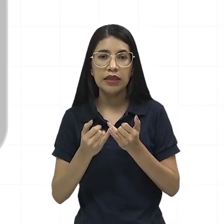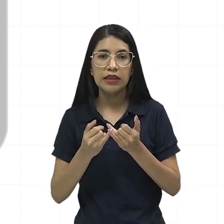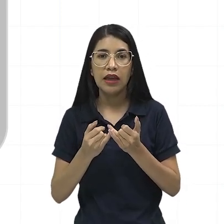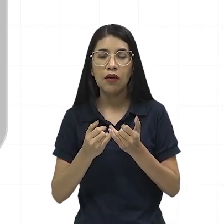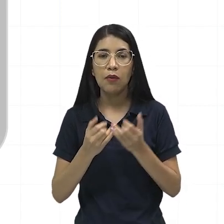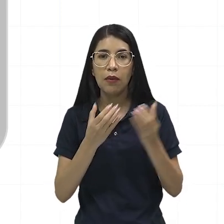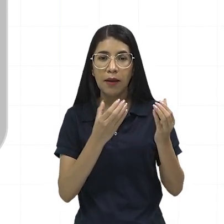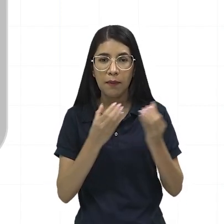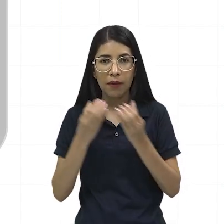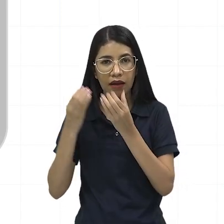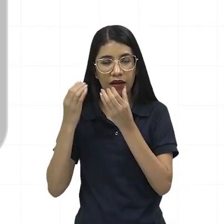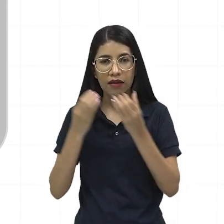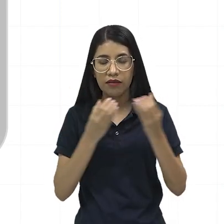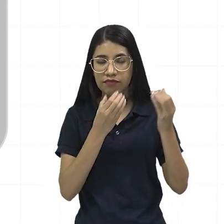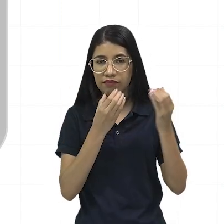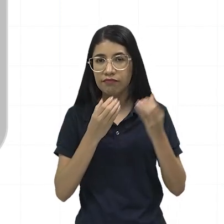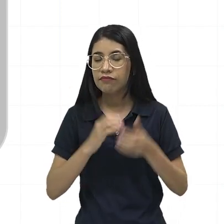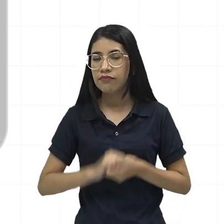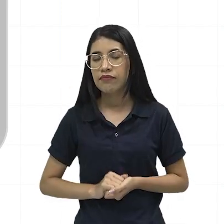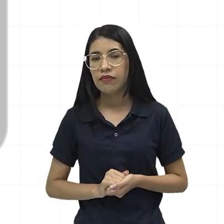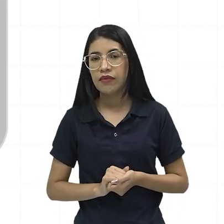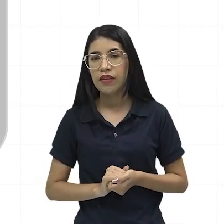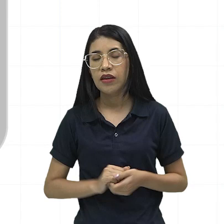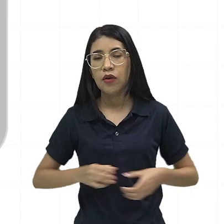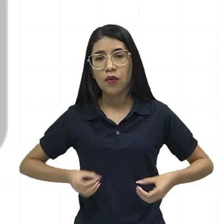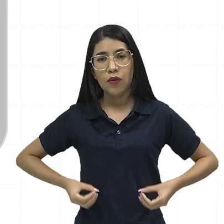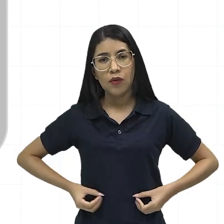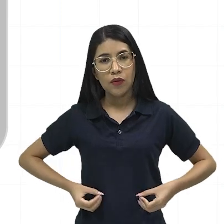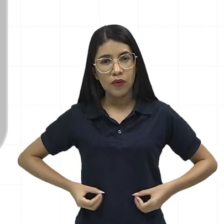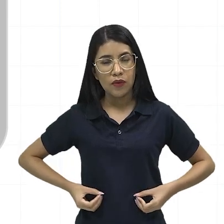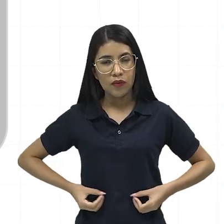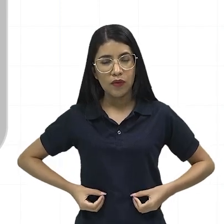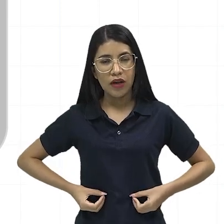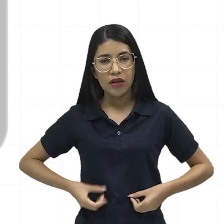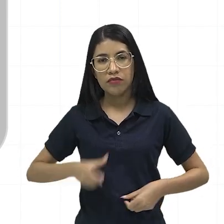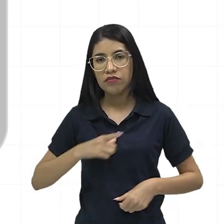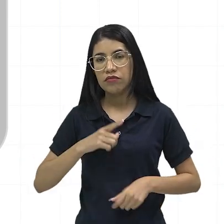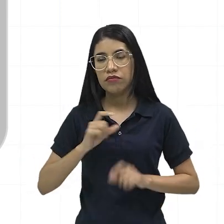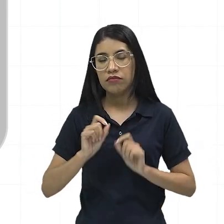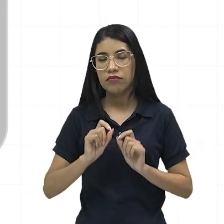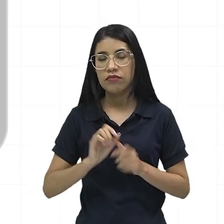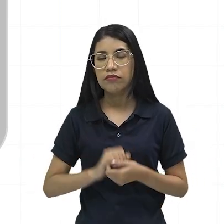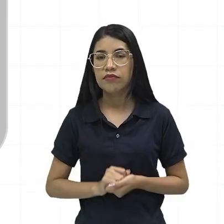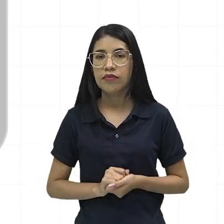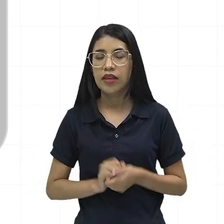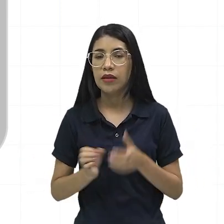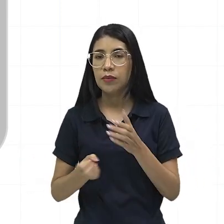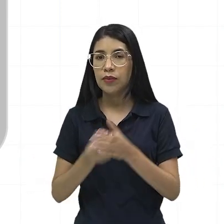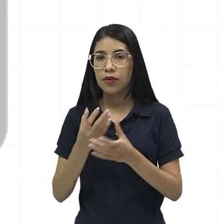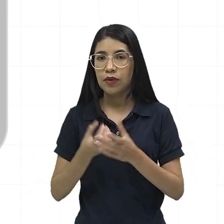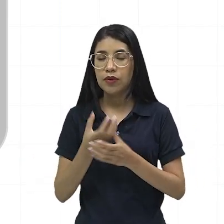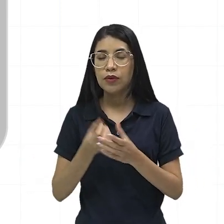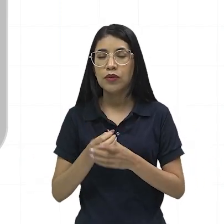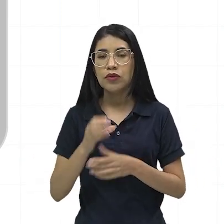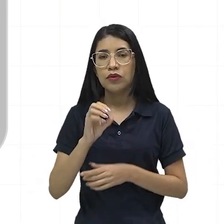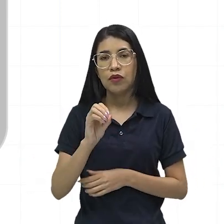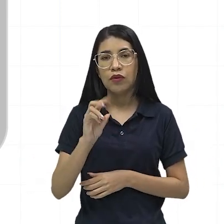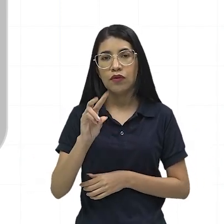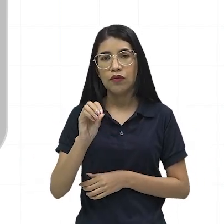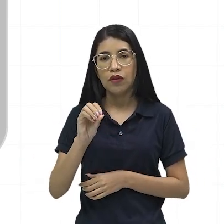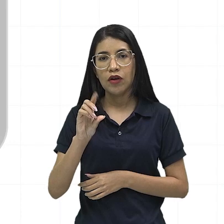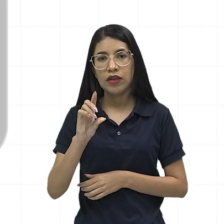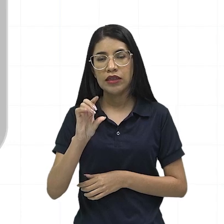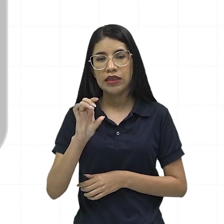por exemplo, tá bom? Os ovários, eles são glândulas responsáveis por produzir os ovócitos e